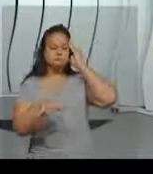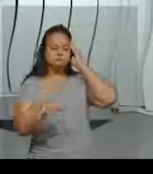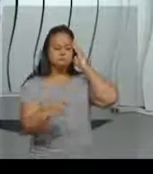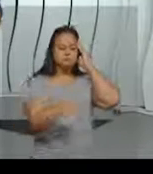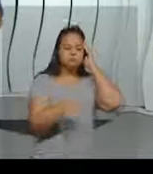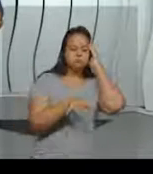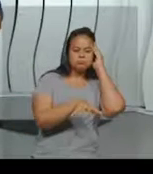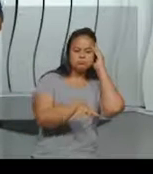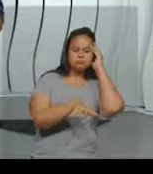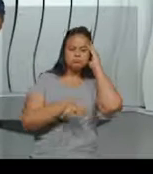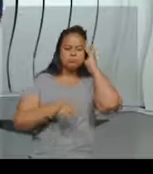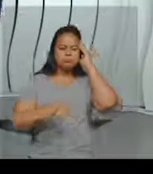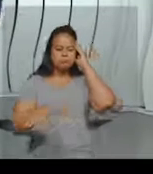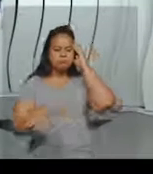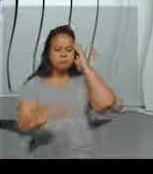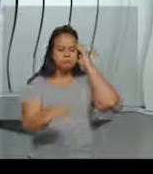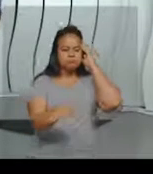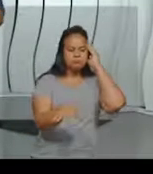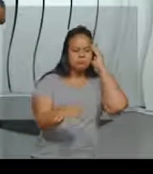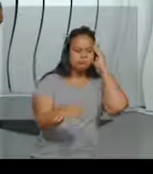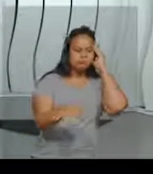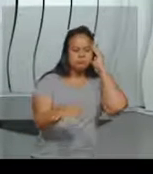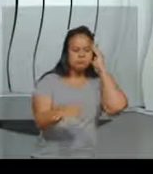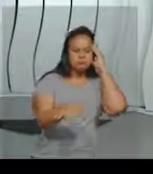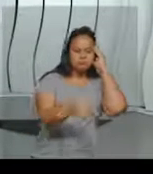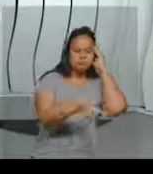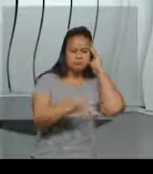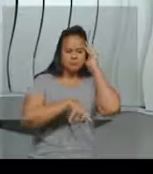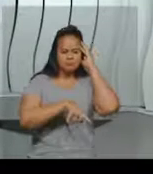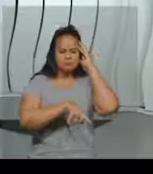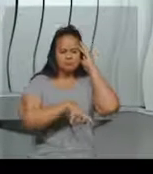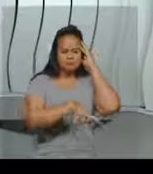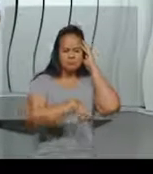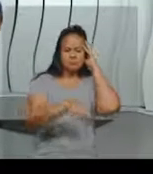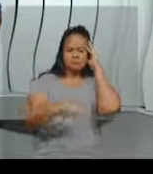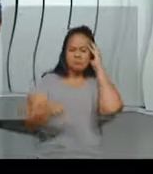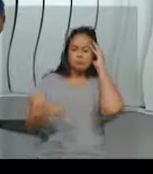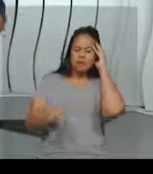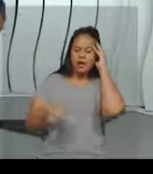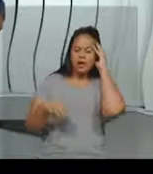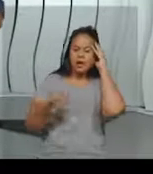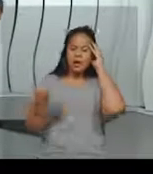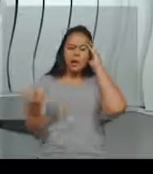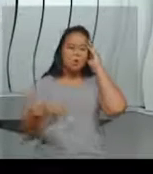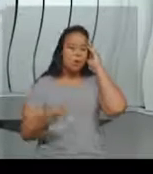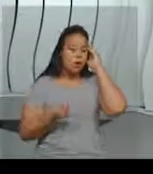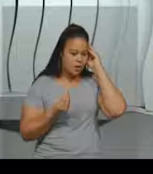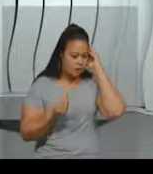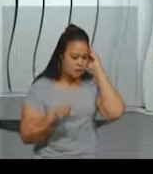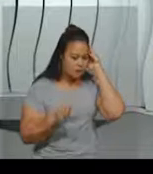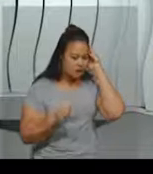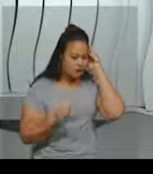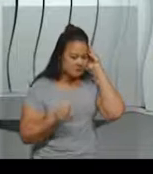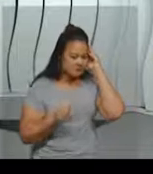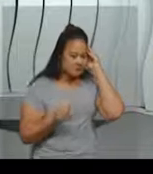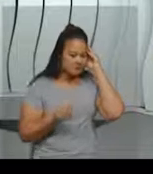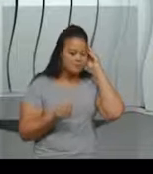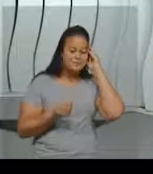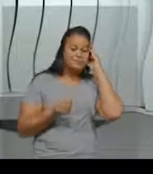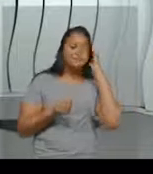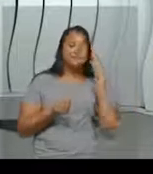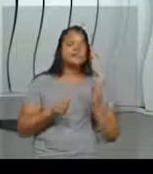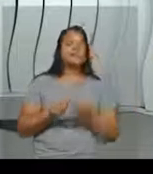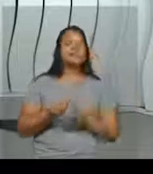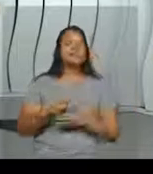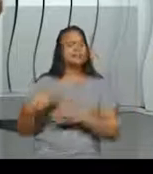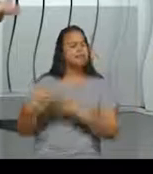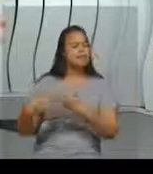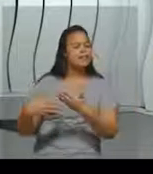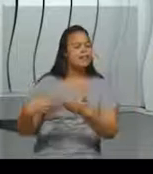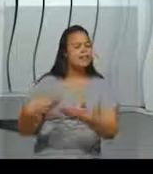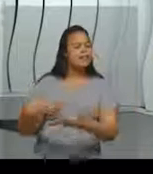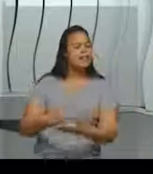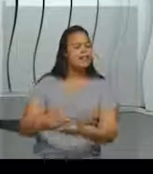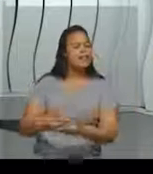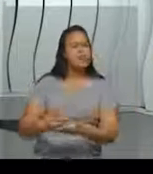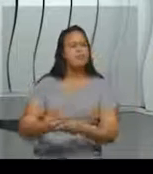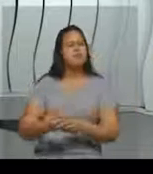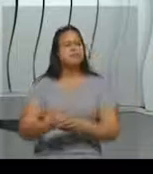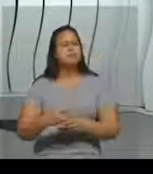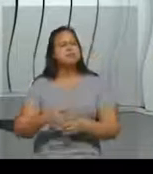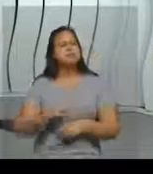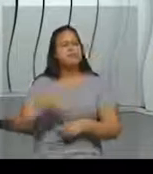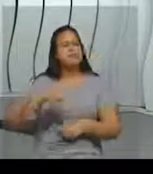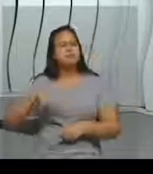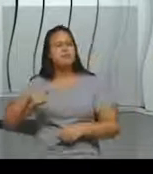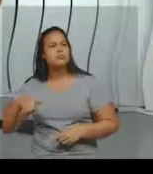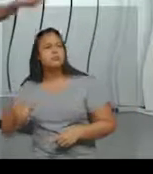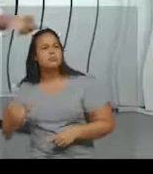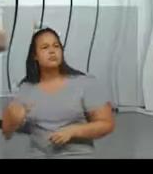altera isso, volta um pouco, adianta e vai ali até depois, quando vai evoluindo, colocando um som em cima